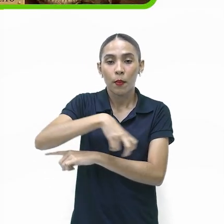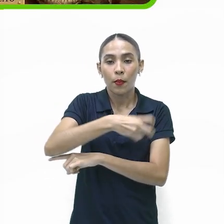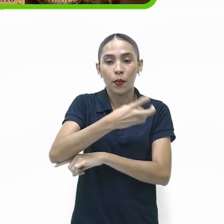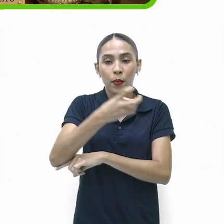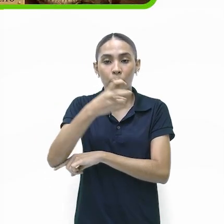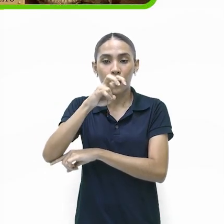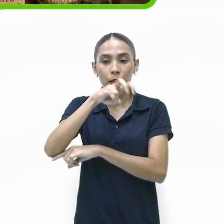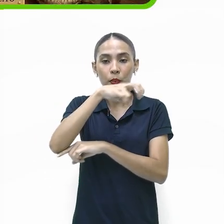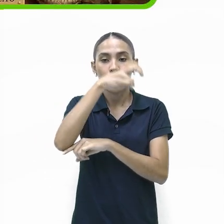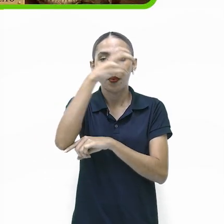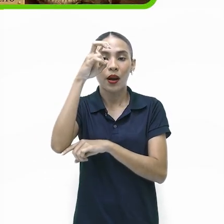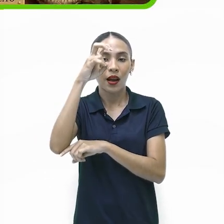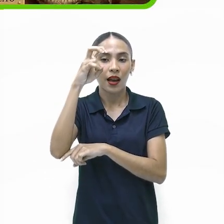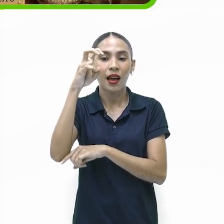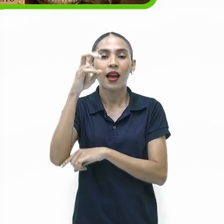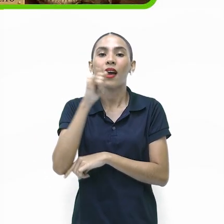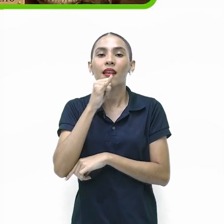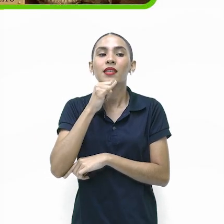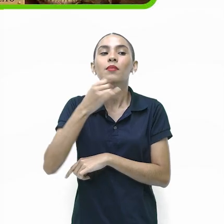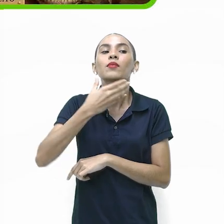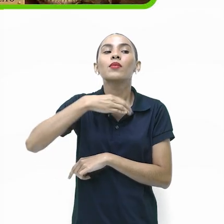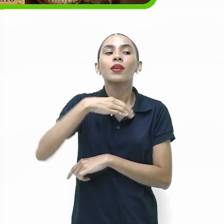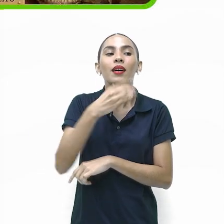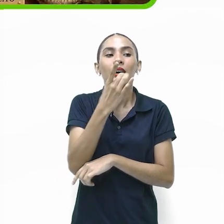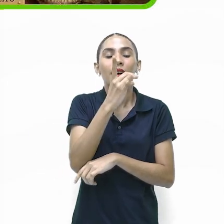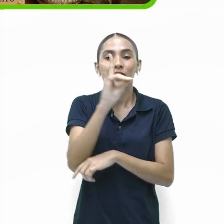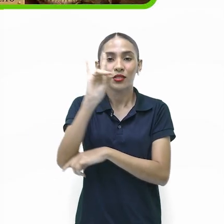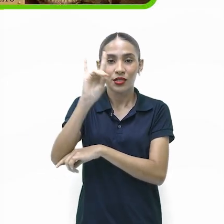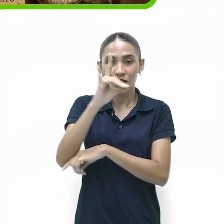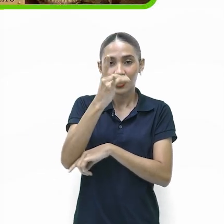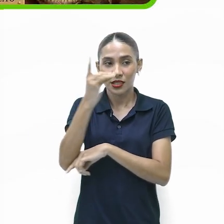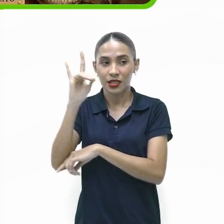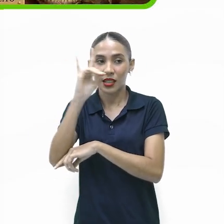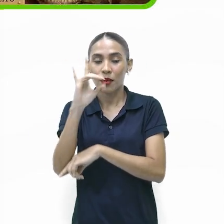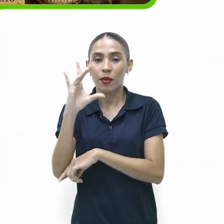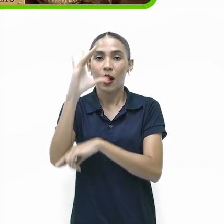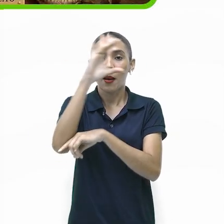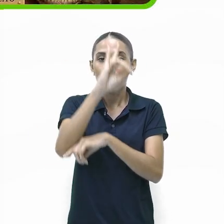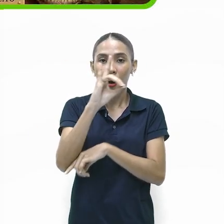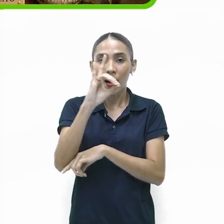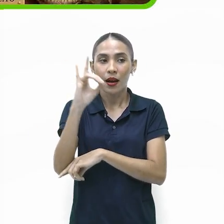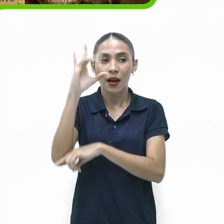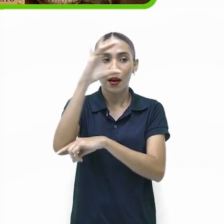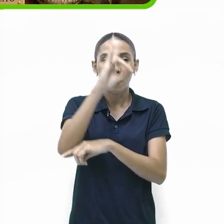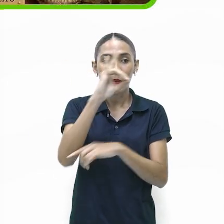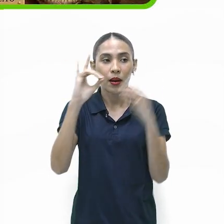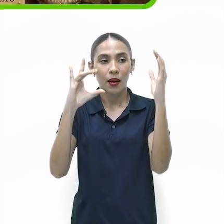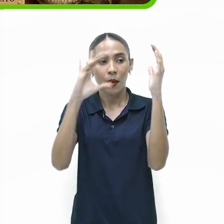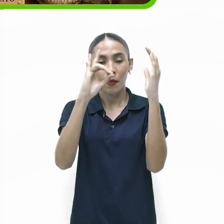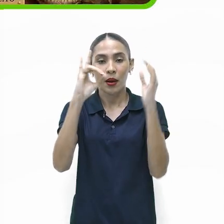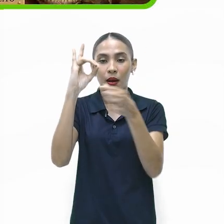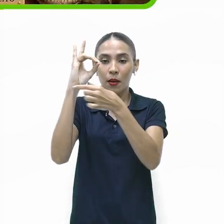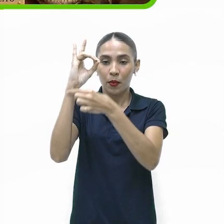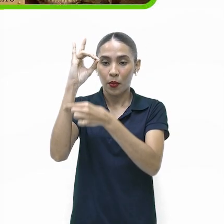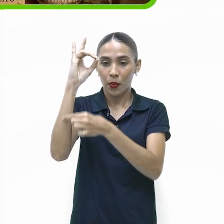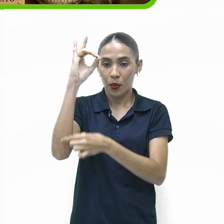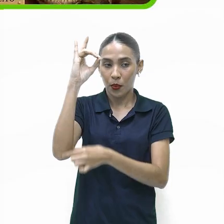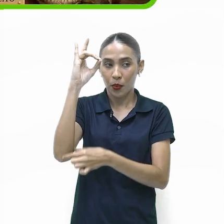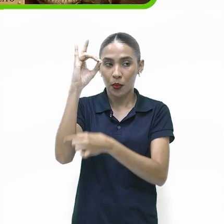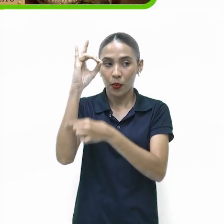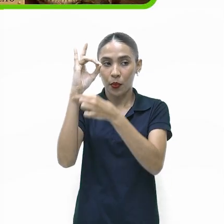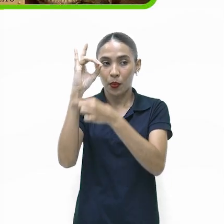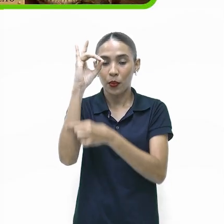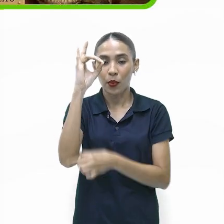esticava o pescoço para alcançar folhas altas, os pescoços mais longos, eles eram passados